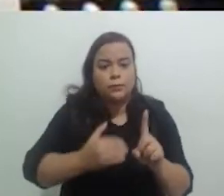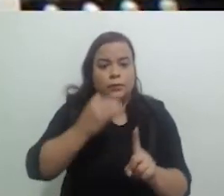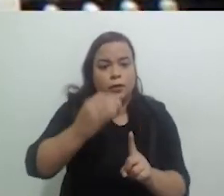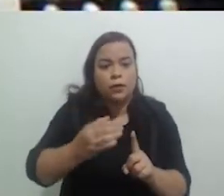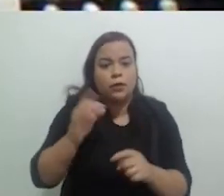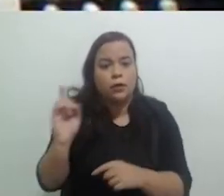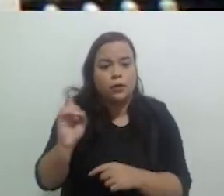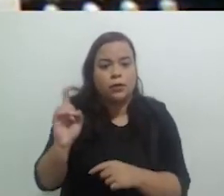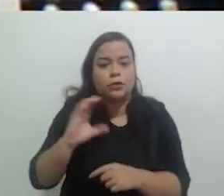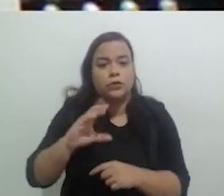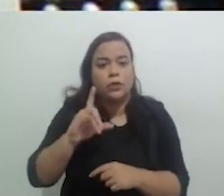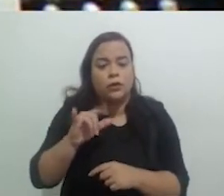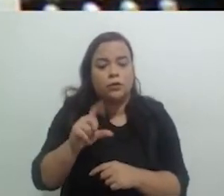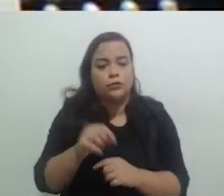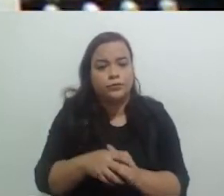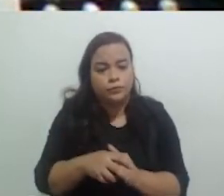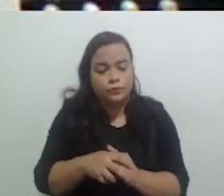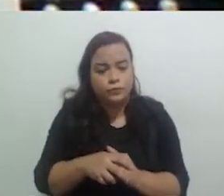total.